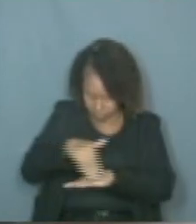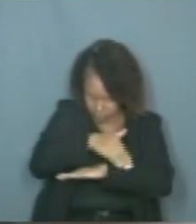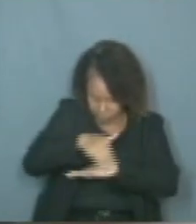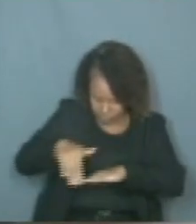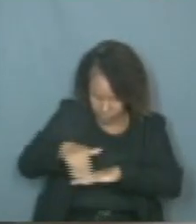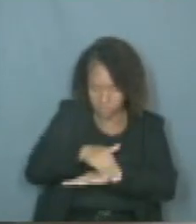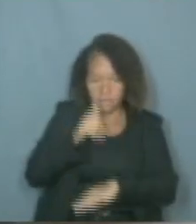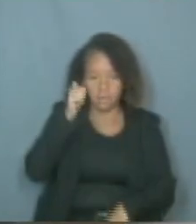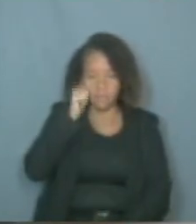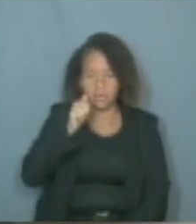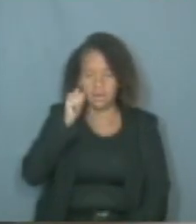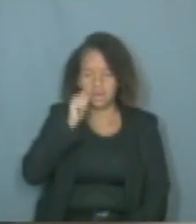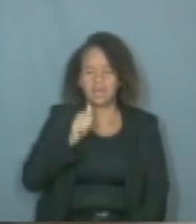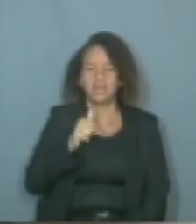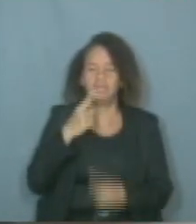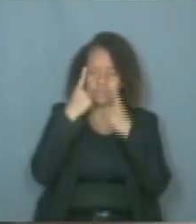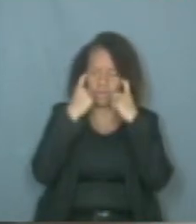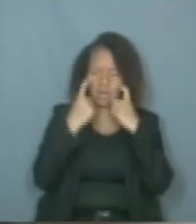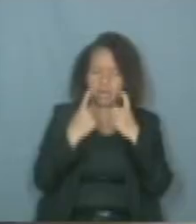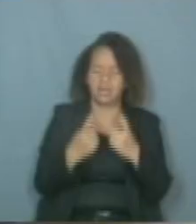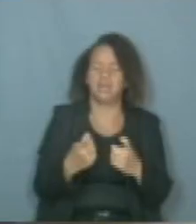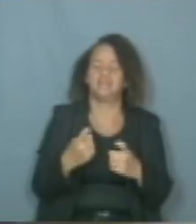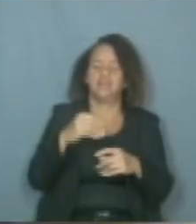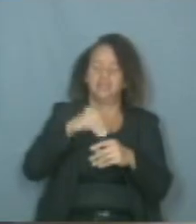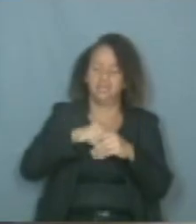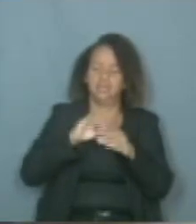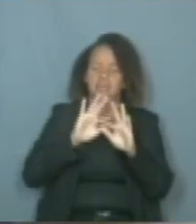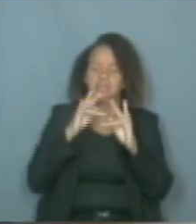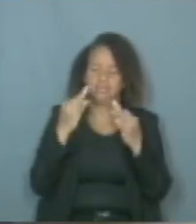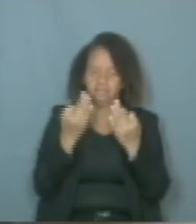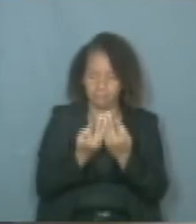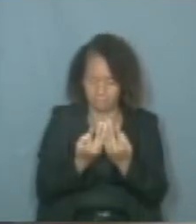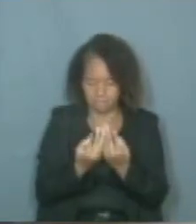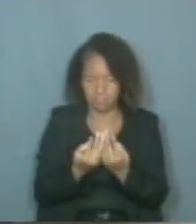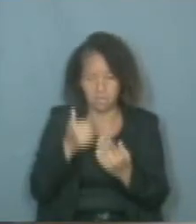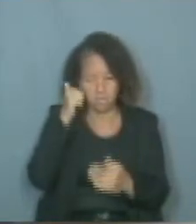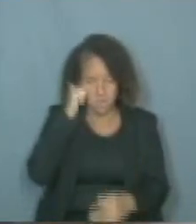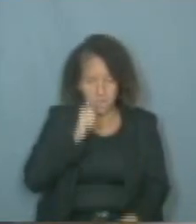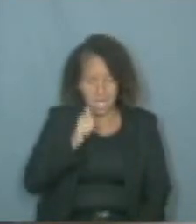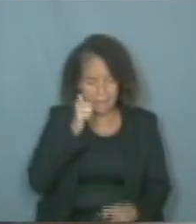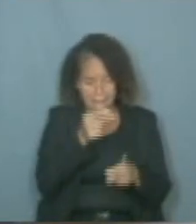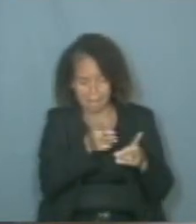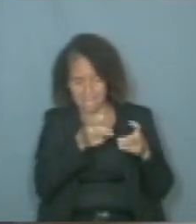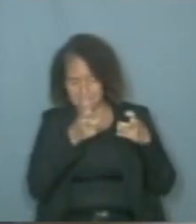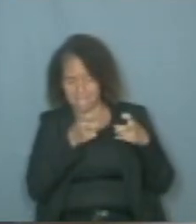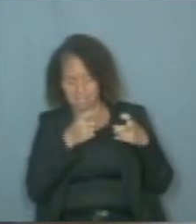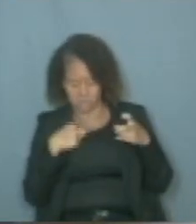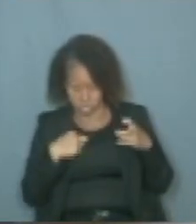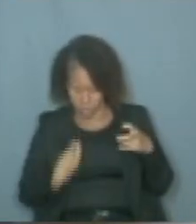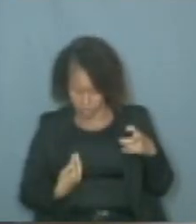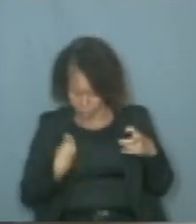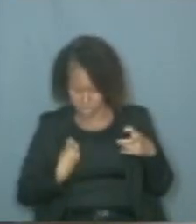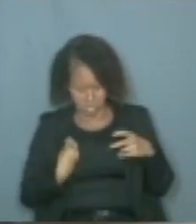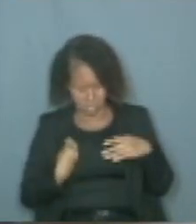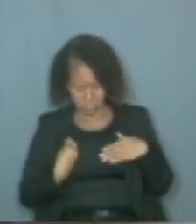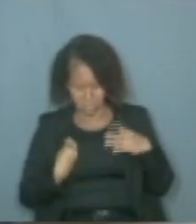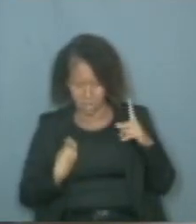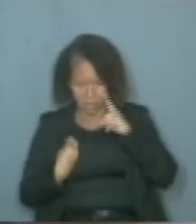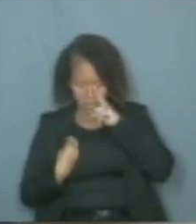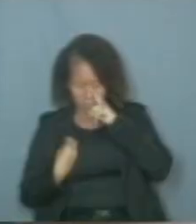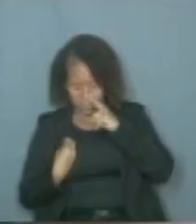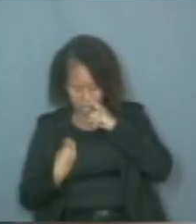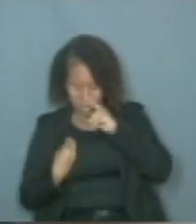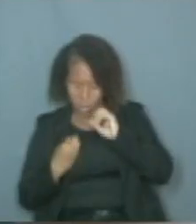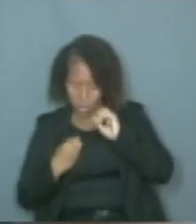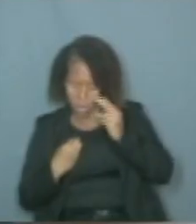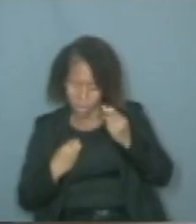que são as mulheres vítimas de violência doméstica, mulheres que, percebendo que a sua vida está em risco, ou